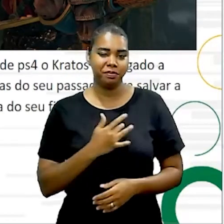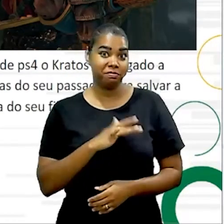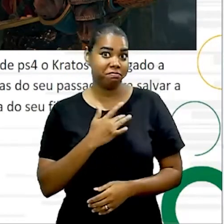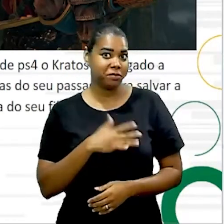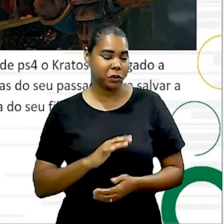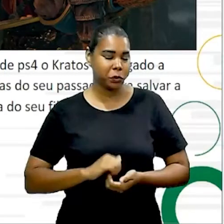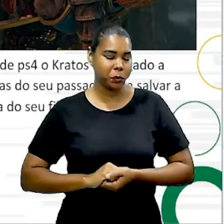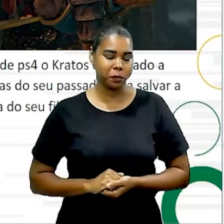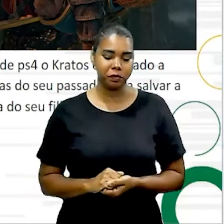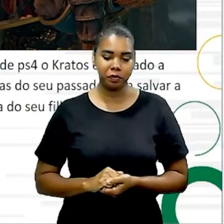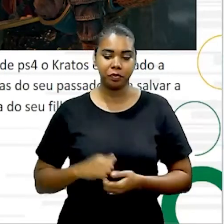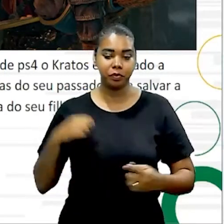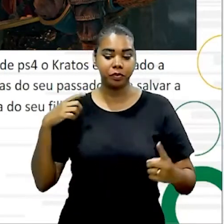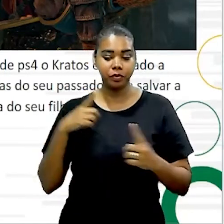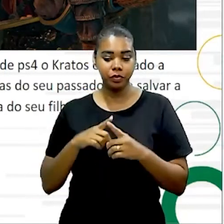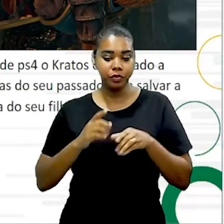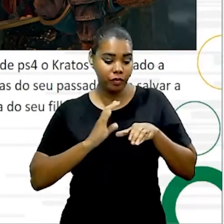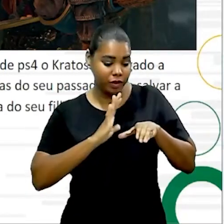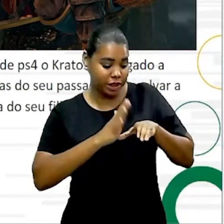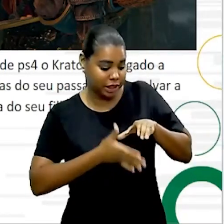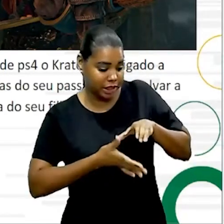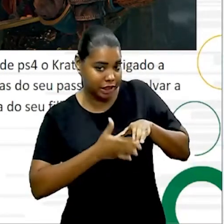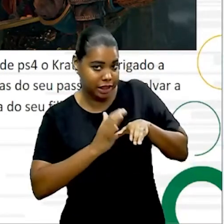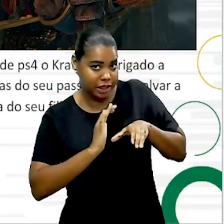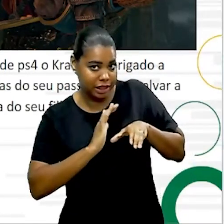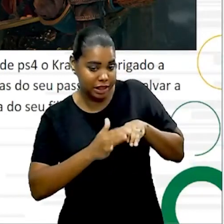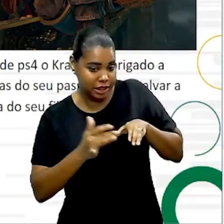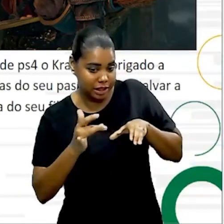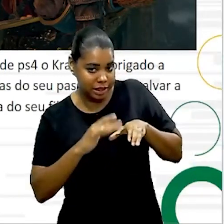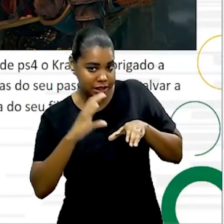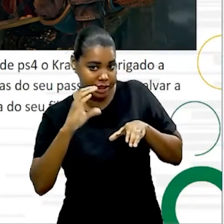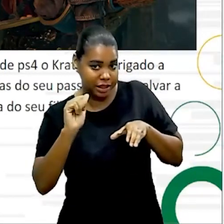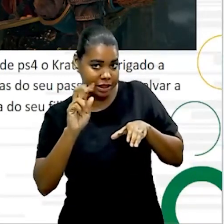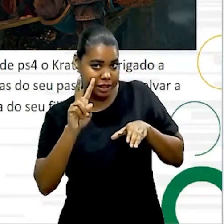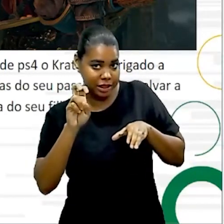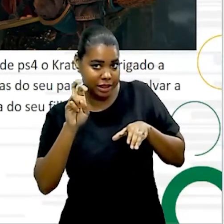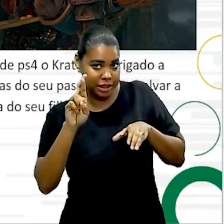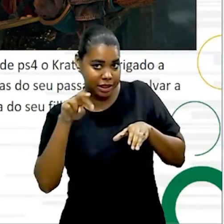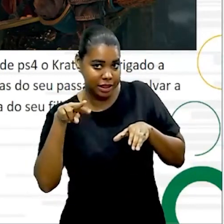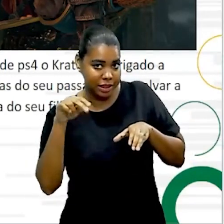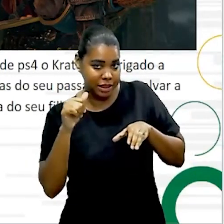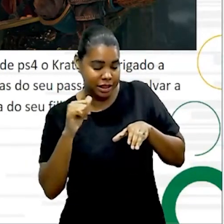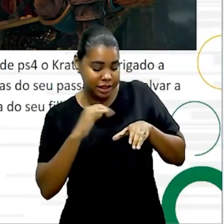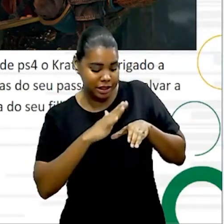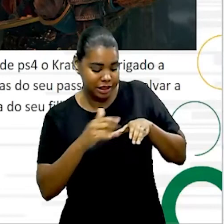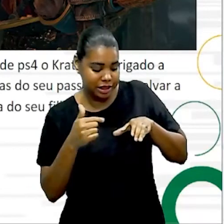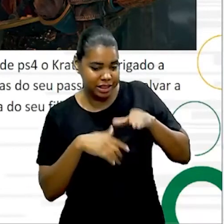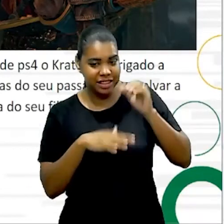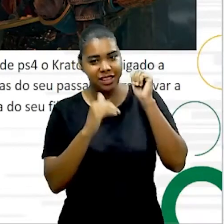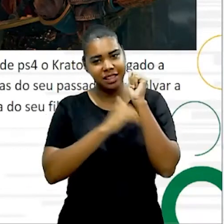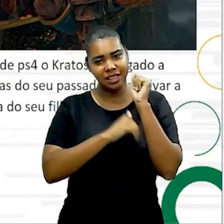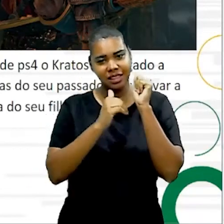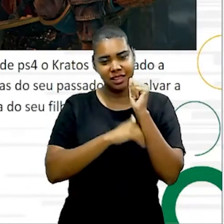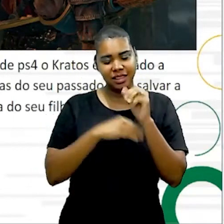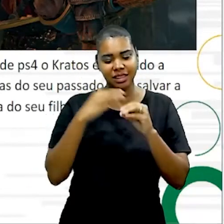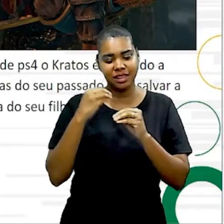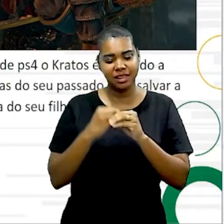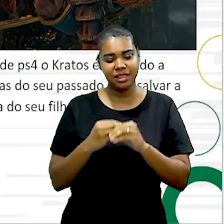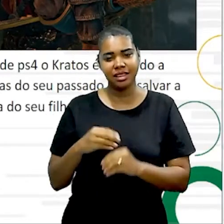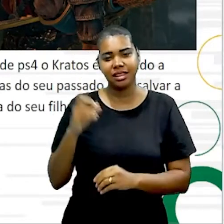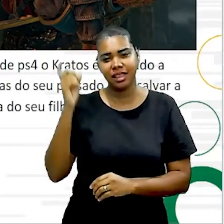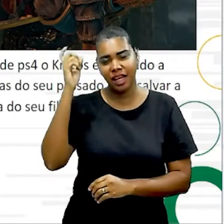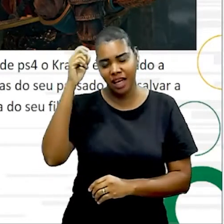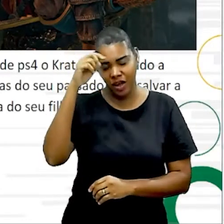E tem a aproximação da caverna secreta. Na oitava etapa, o herói é designado a um obstáculo de